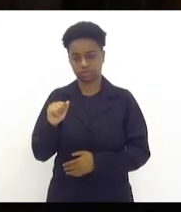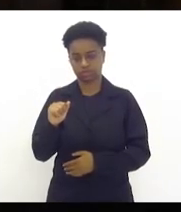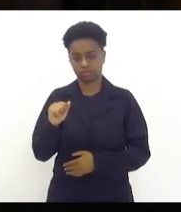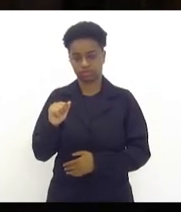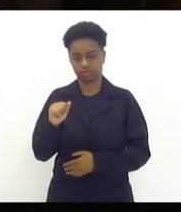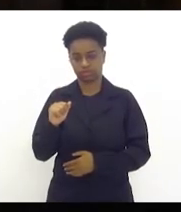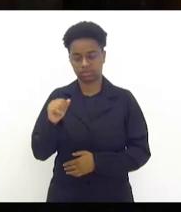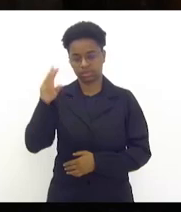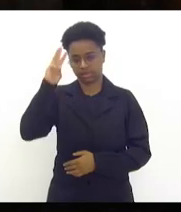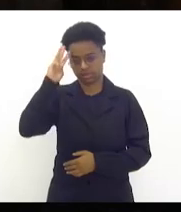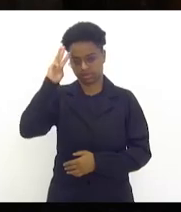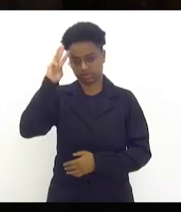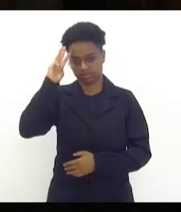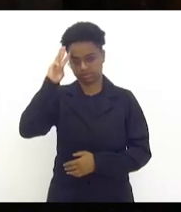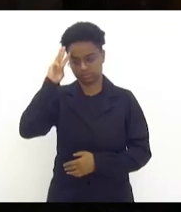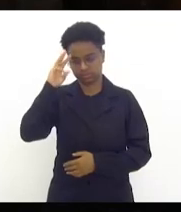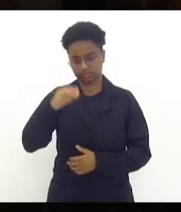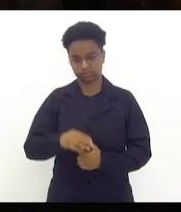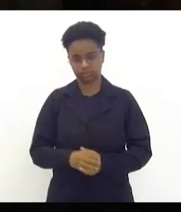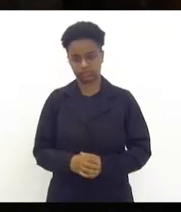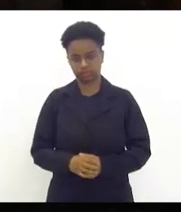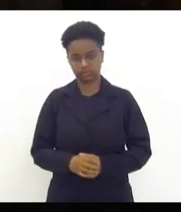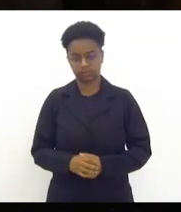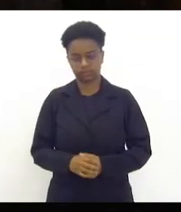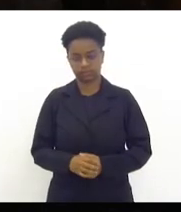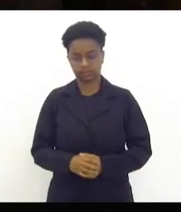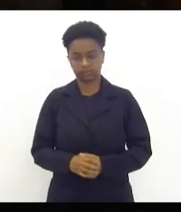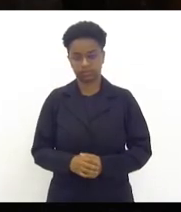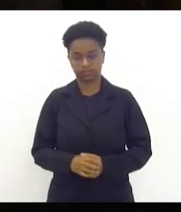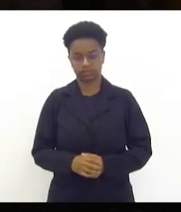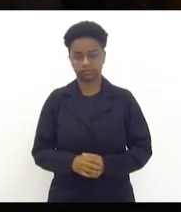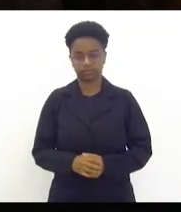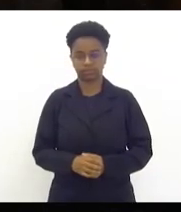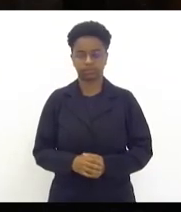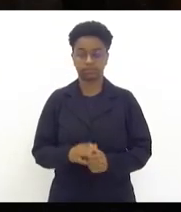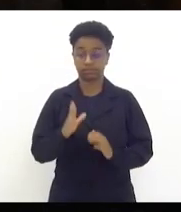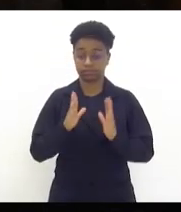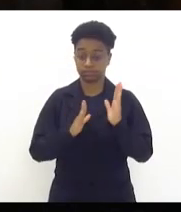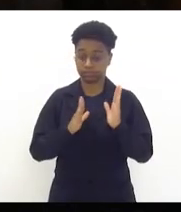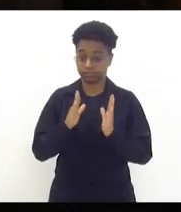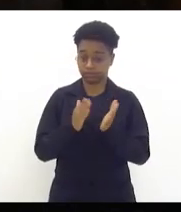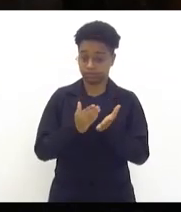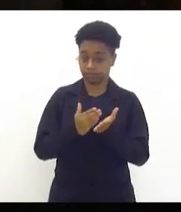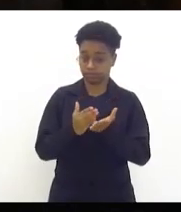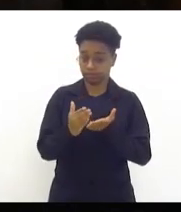na terça-feira, no expediente inicial,